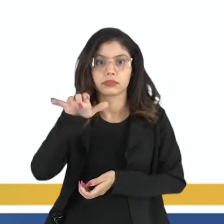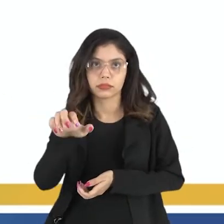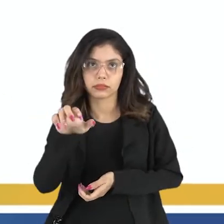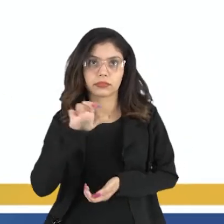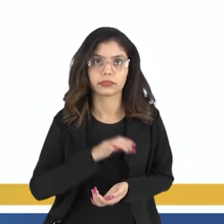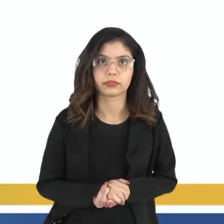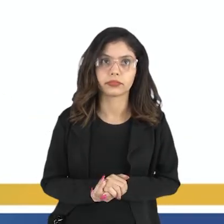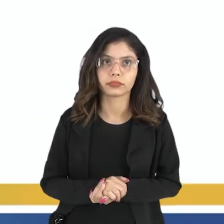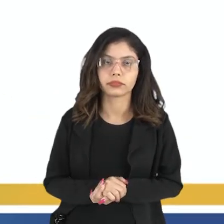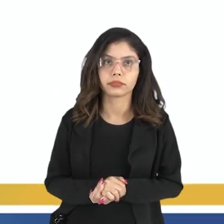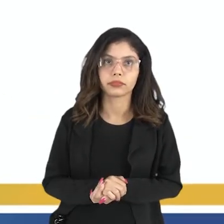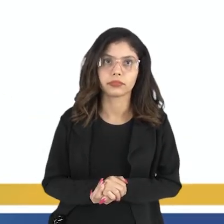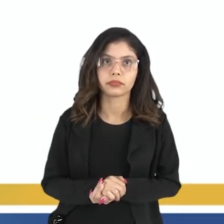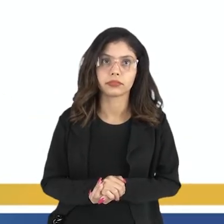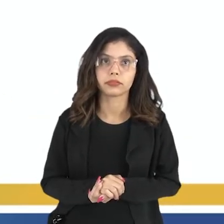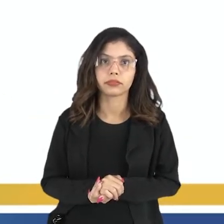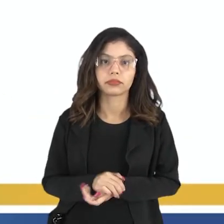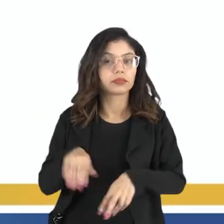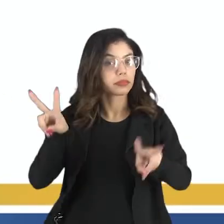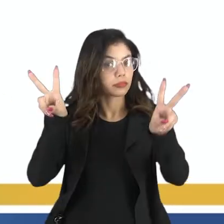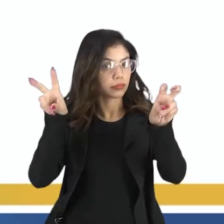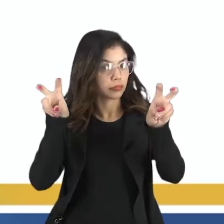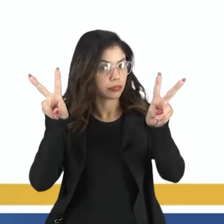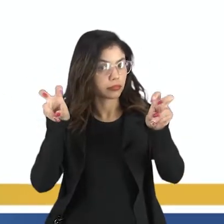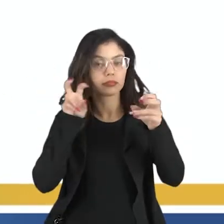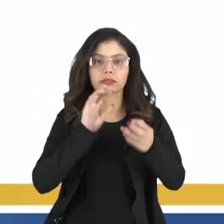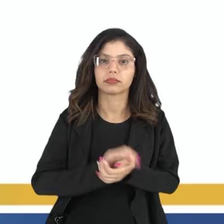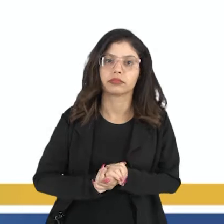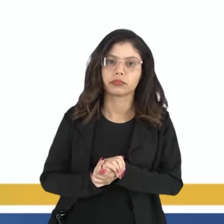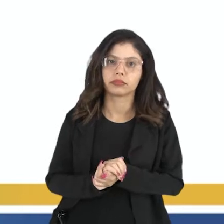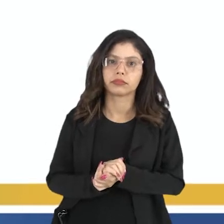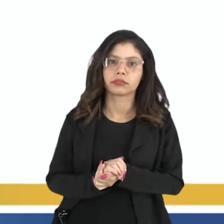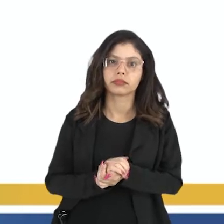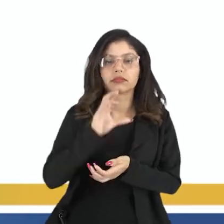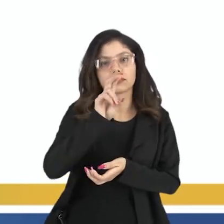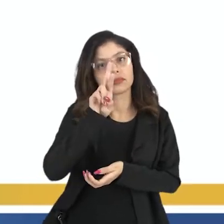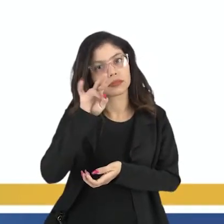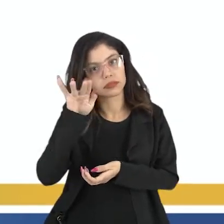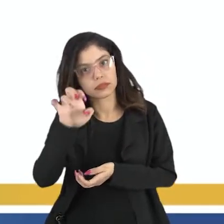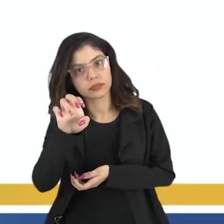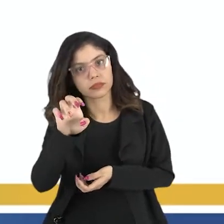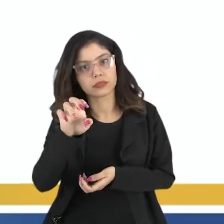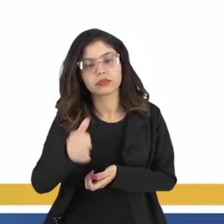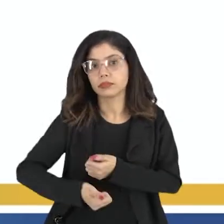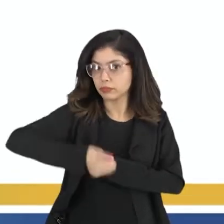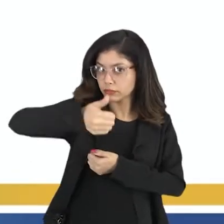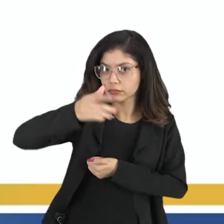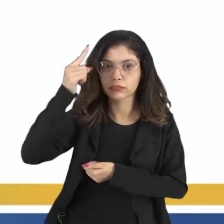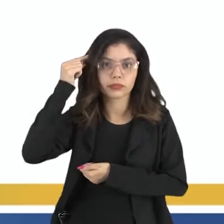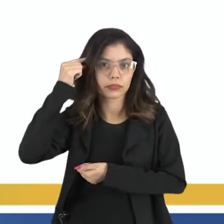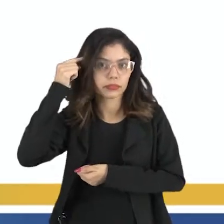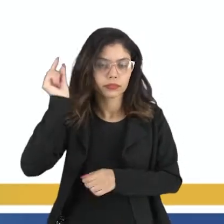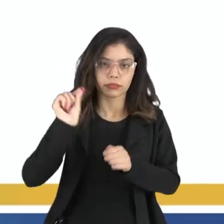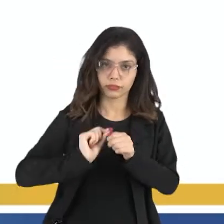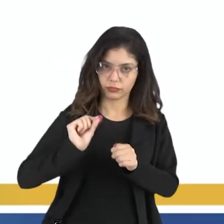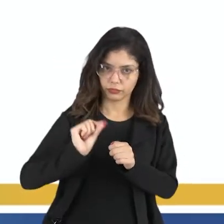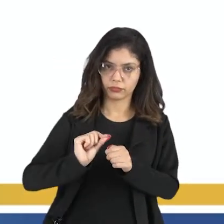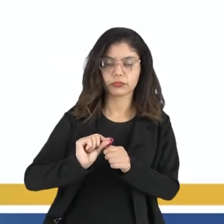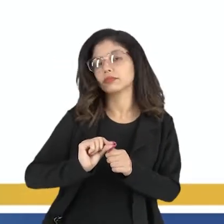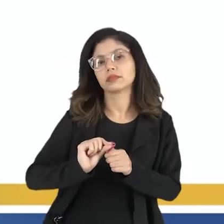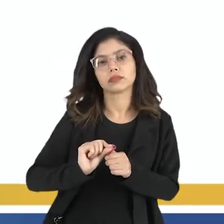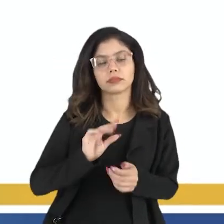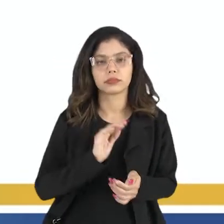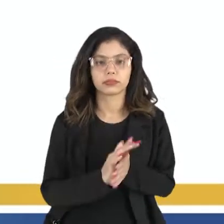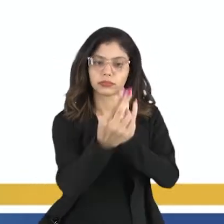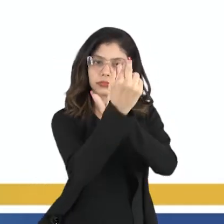Durkheim, autor teórico, aliás, da corrente positivista do pensamento, elaborou a obra